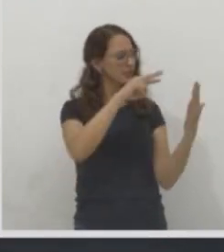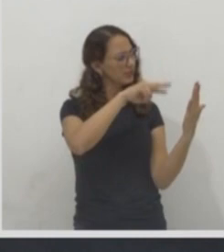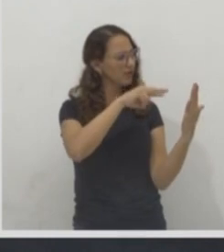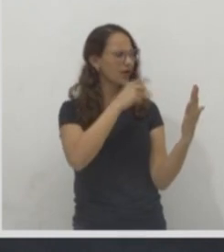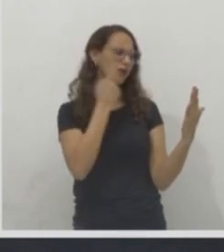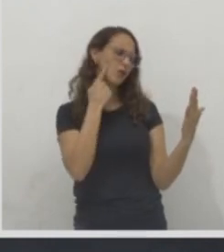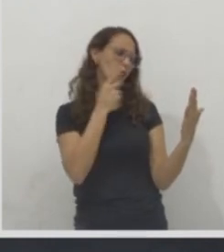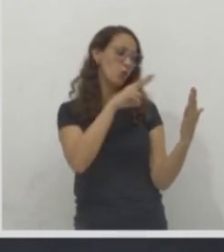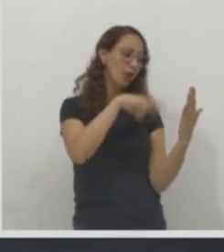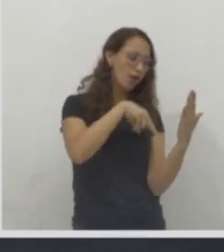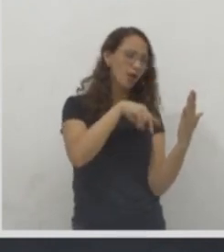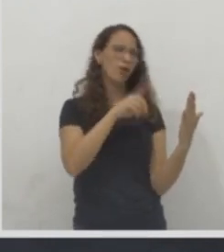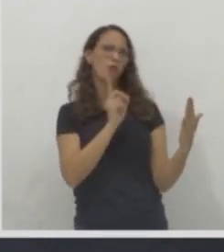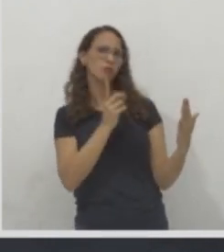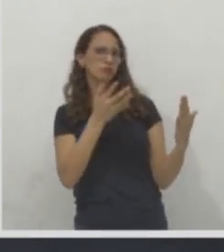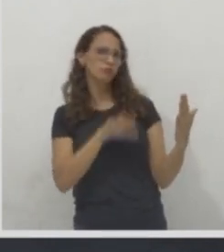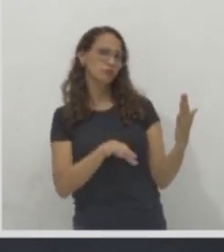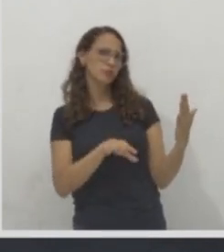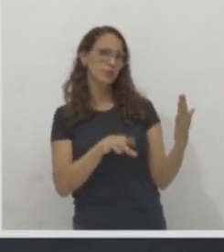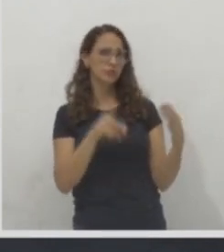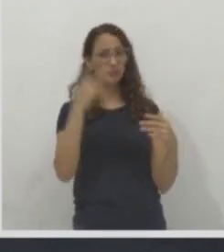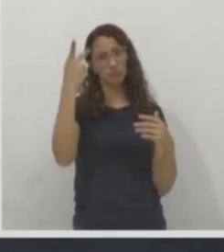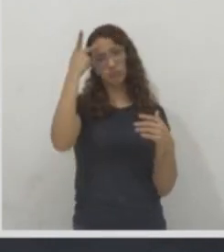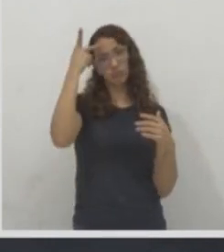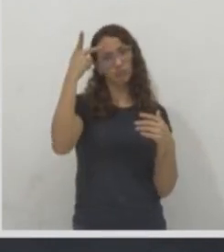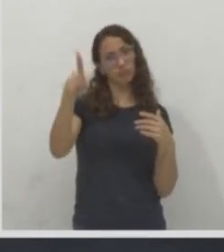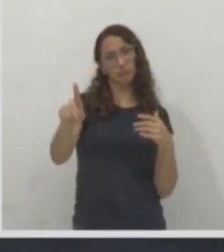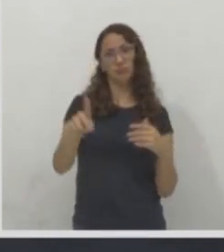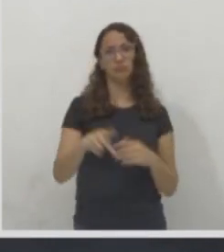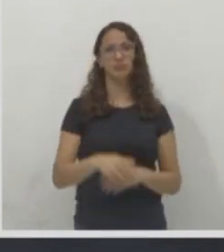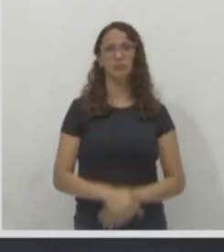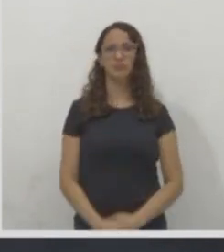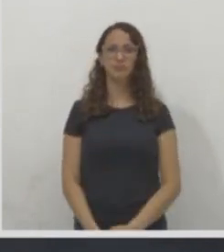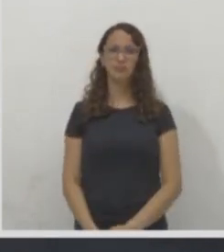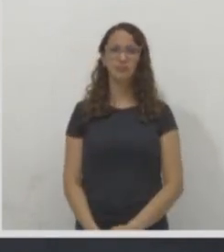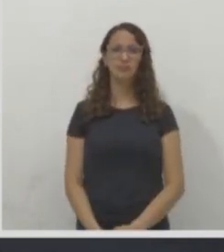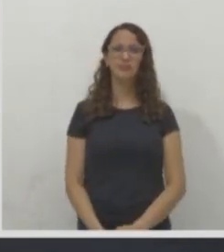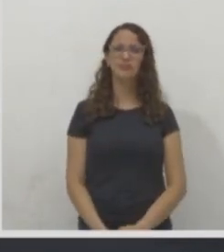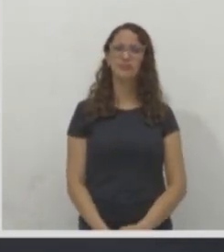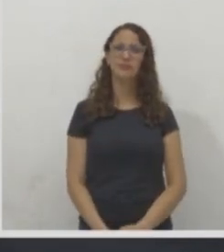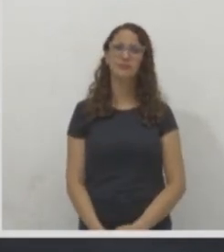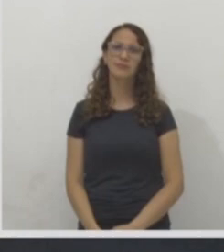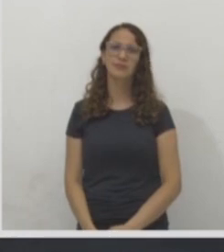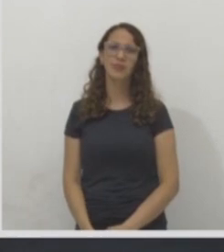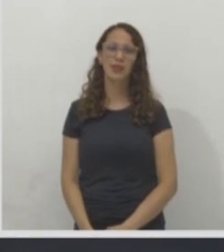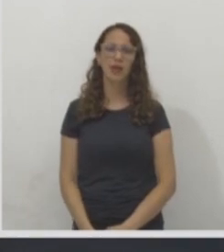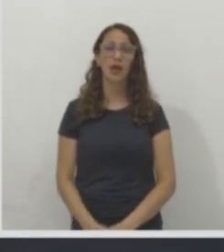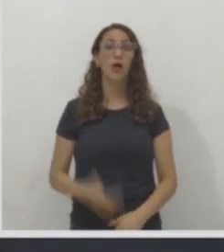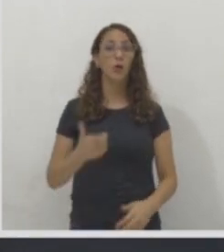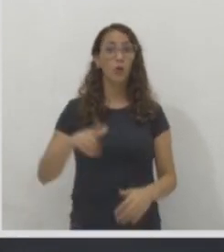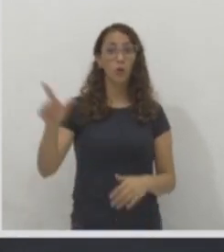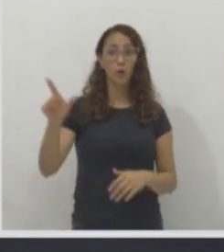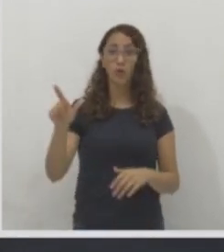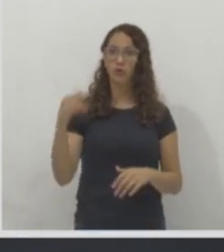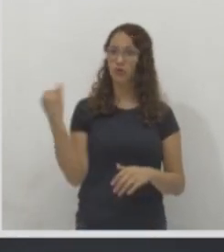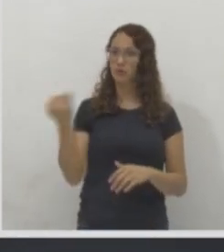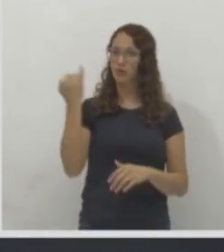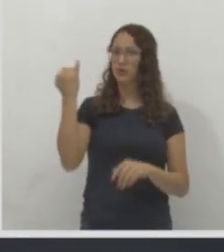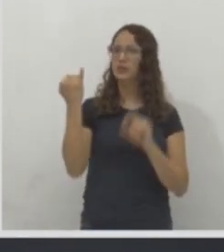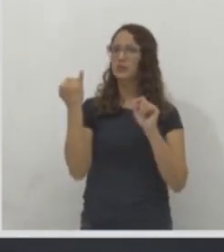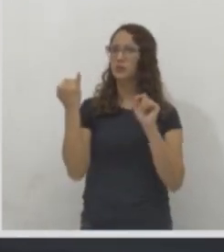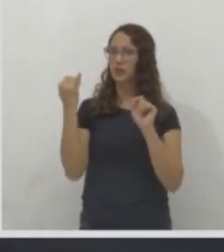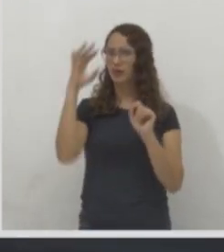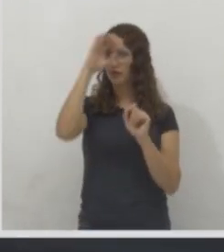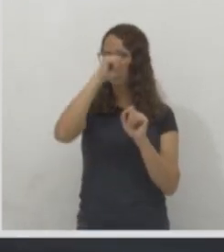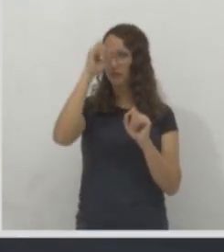não. Agora, uma coisa muito importante que nós vamos tratar é da escolha dos verbos, certo?